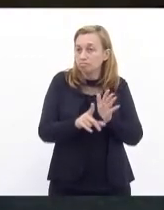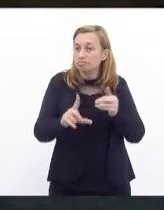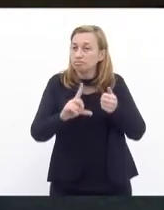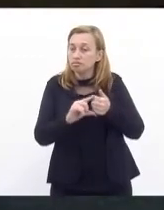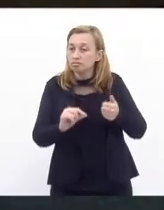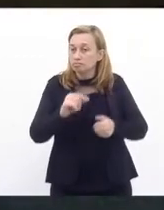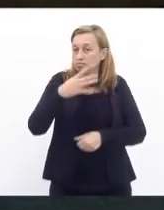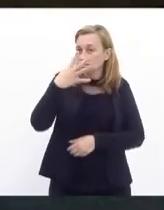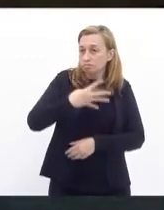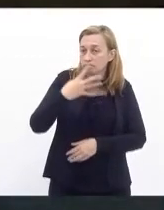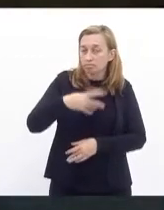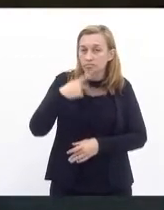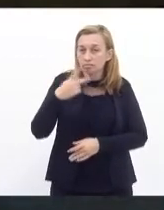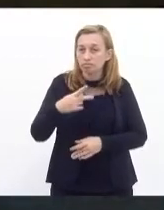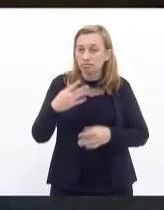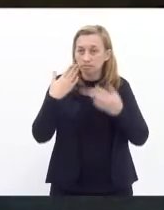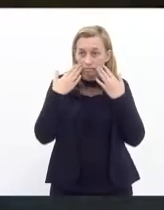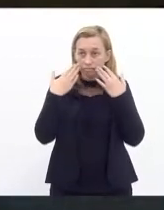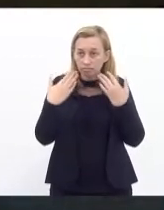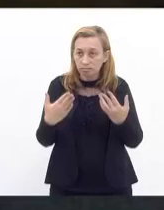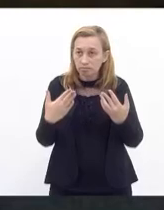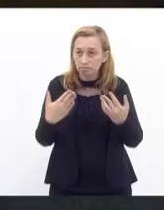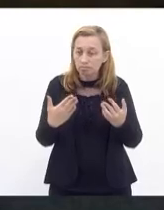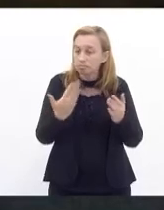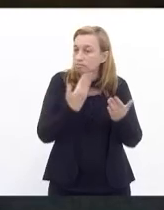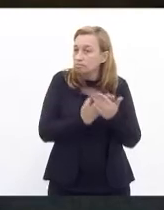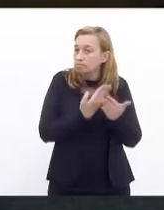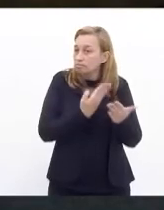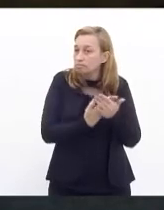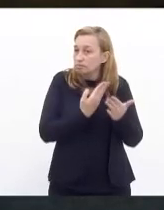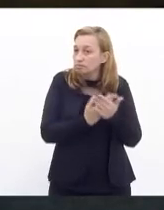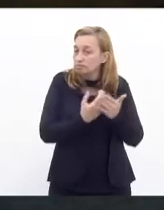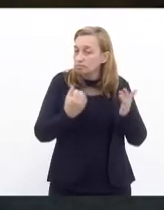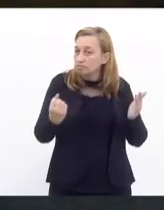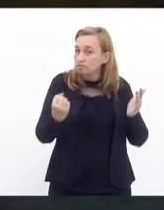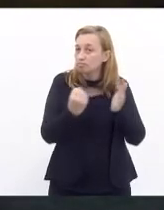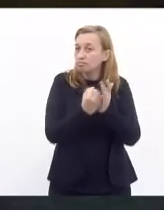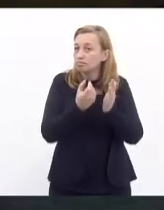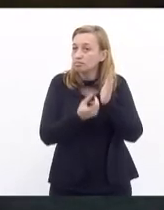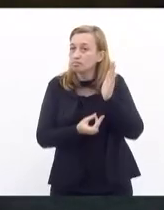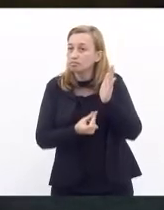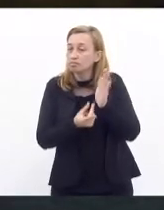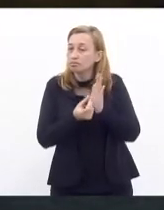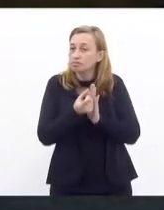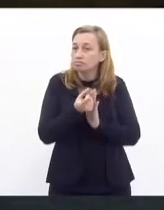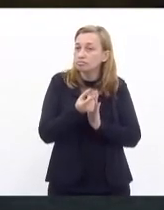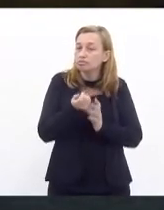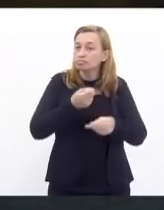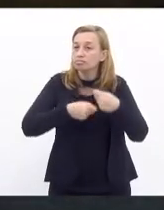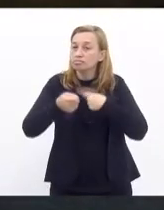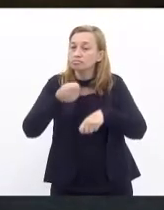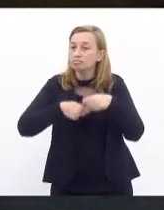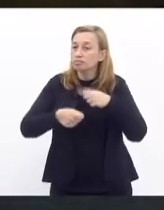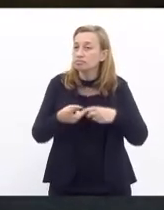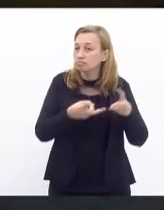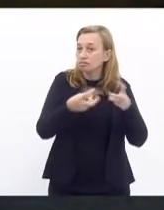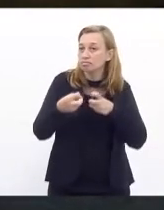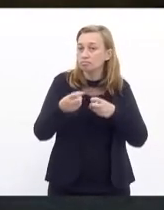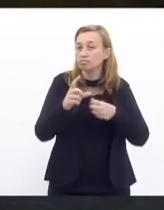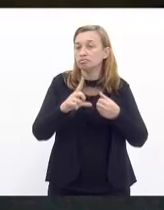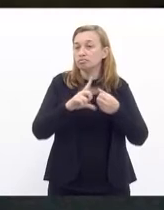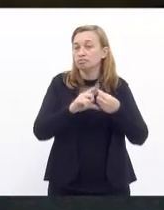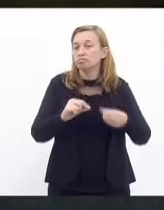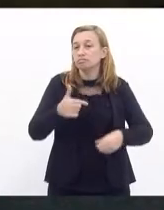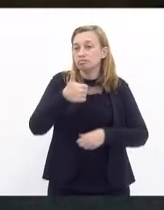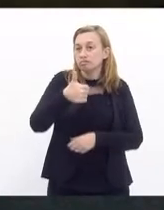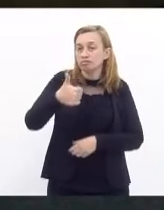que deverá ser apresentado um estudo de impacto financeiro econômico, observando aí o artigo